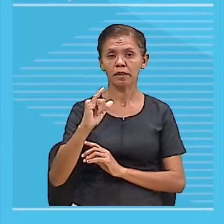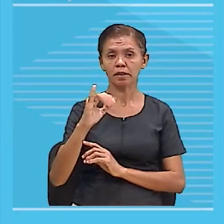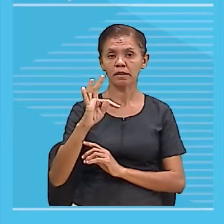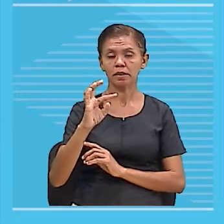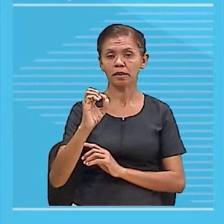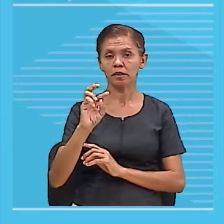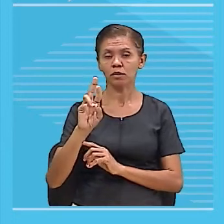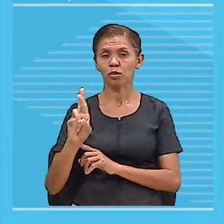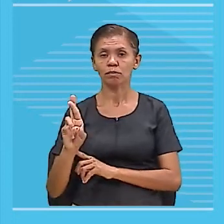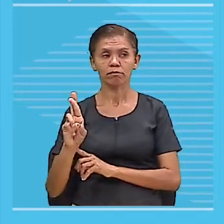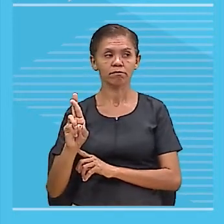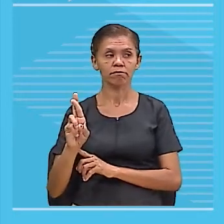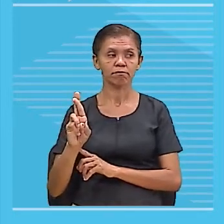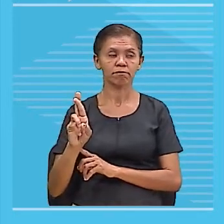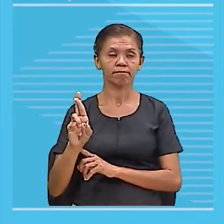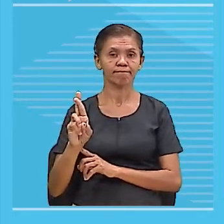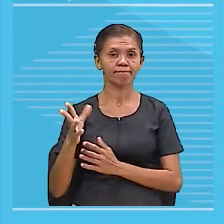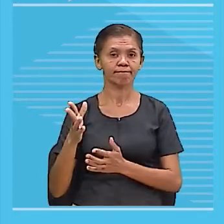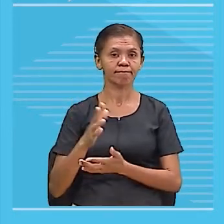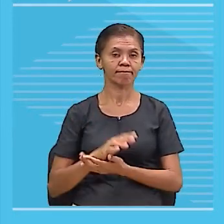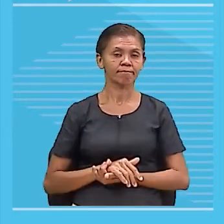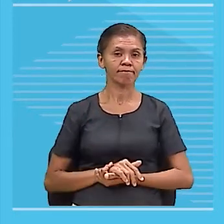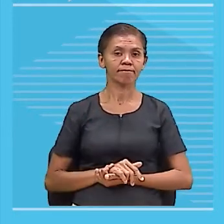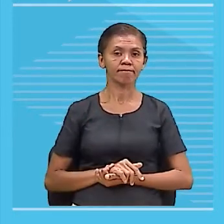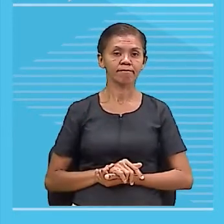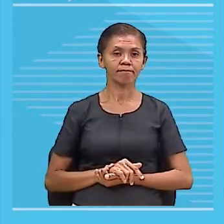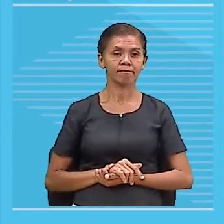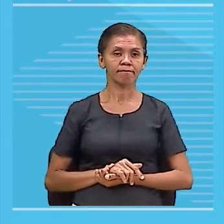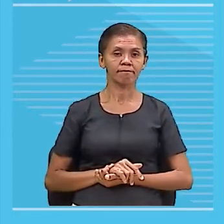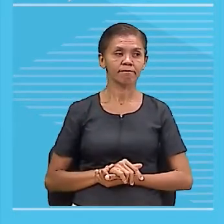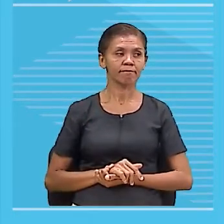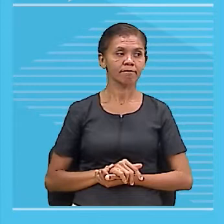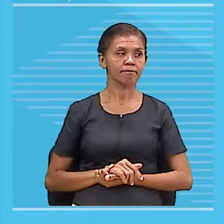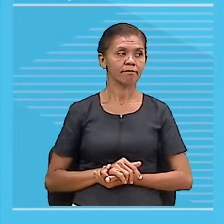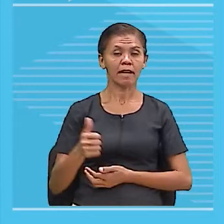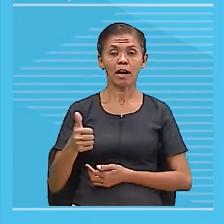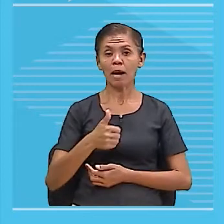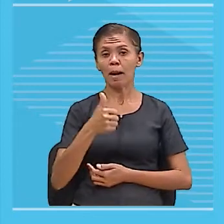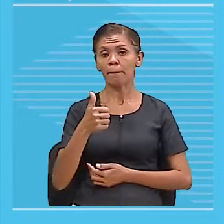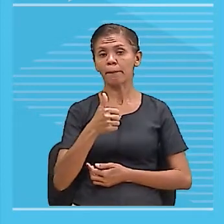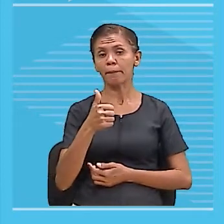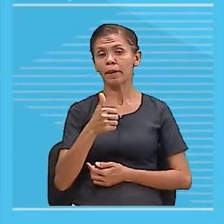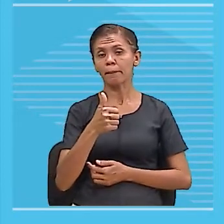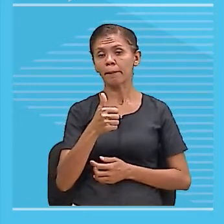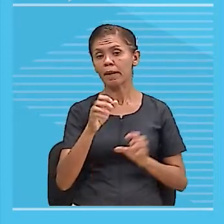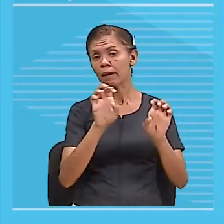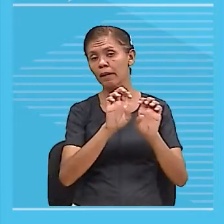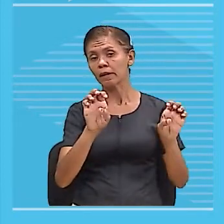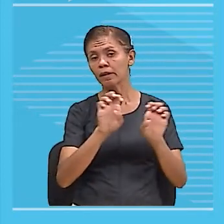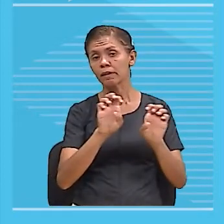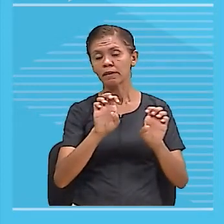a capacitância. Qual foi a primeira expressãozinha que a gente viu? Que eu chamei de expressão